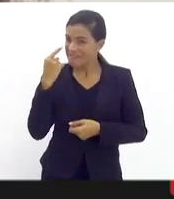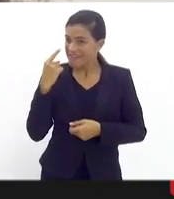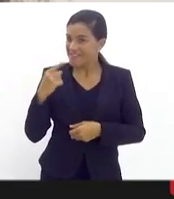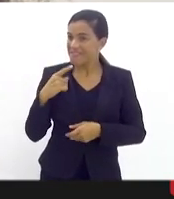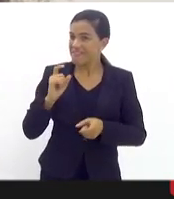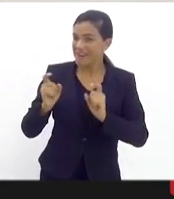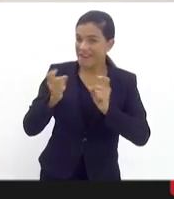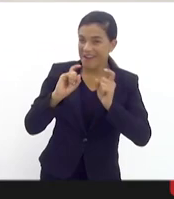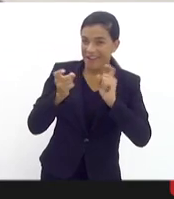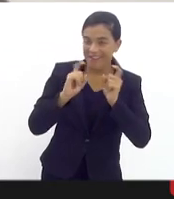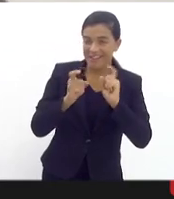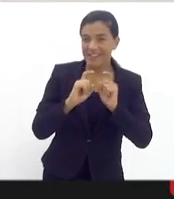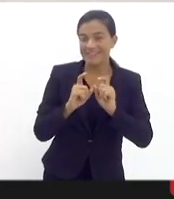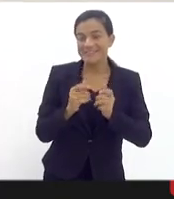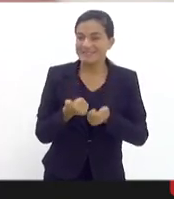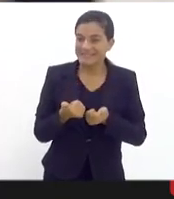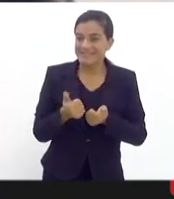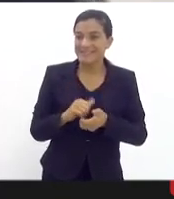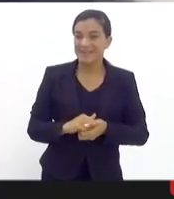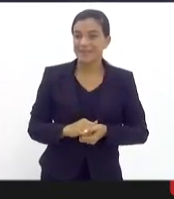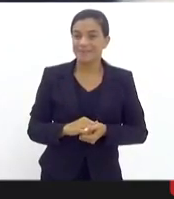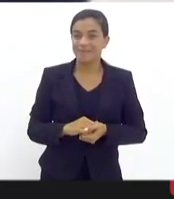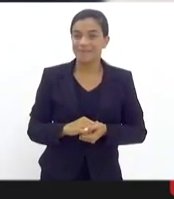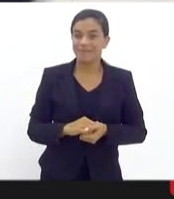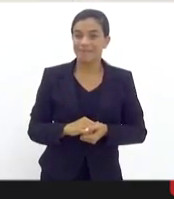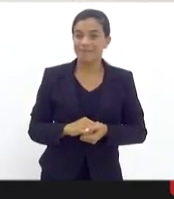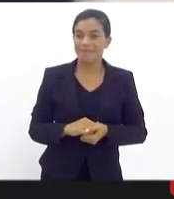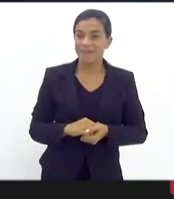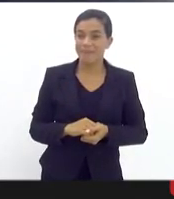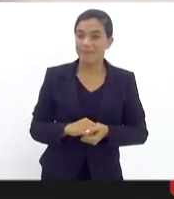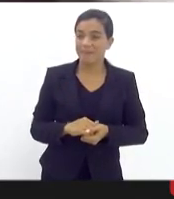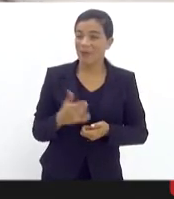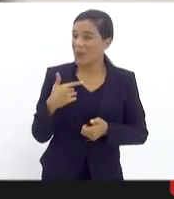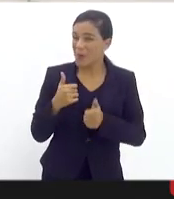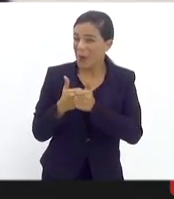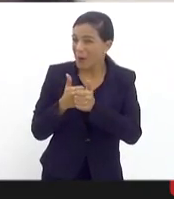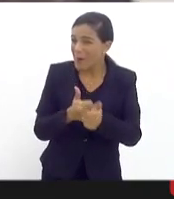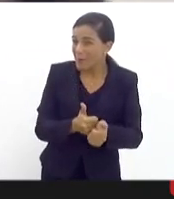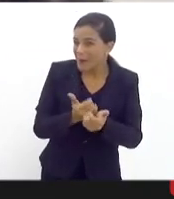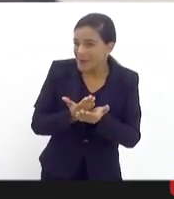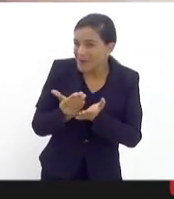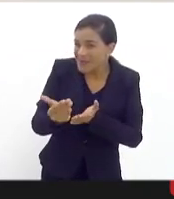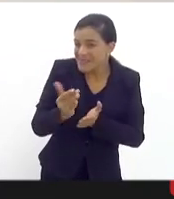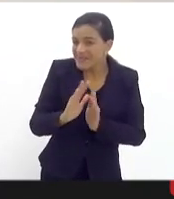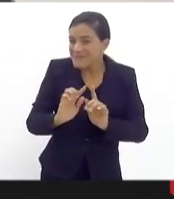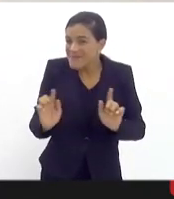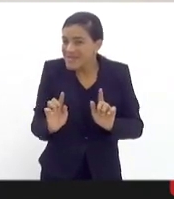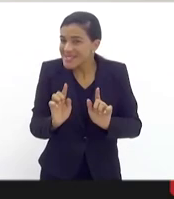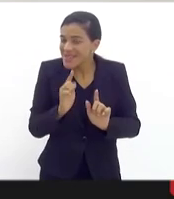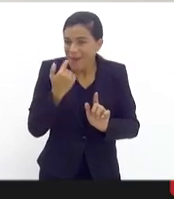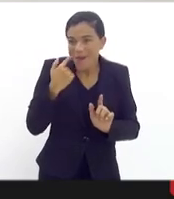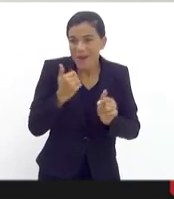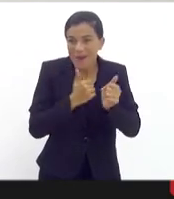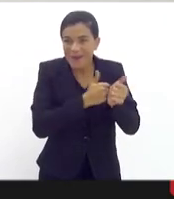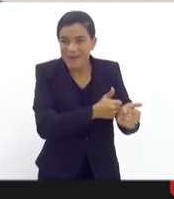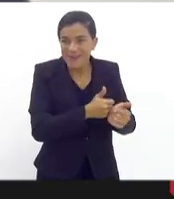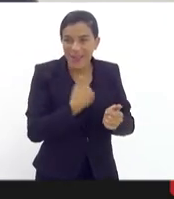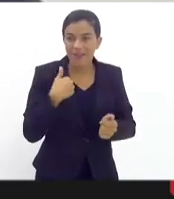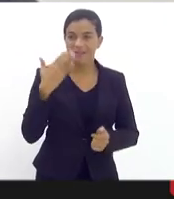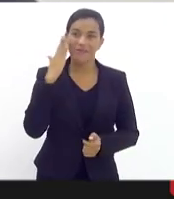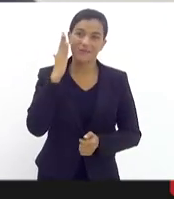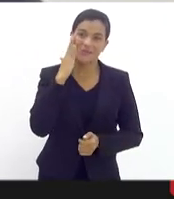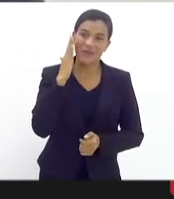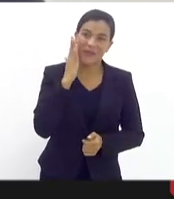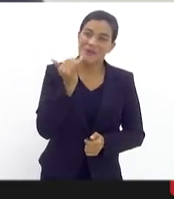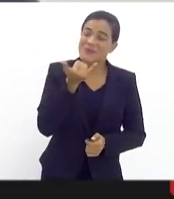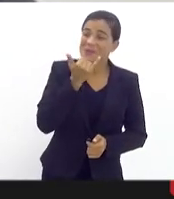reunião... Enfim, eu acho que eu não acompanho o início dos debates, acompanhei só as últimas falas. Se eu repetir alguma coisa, me